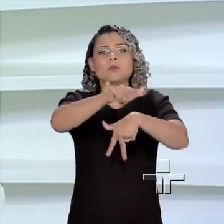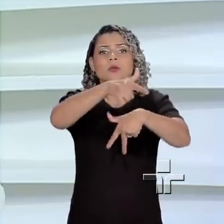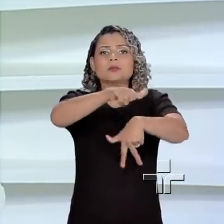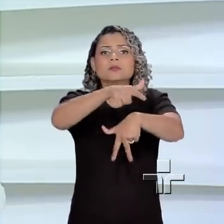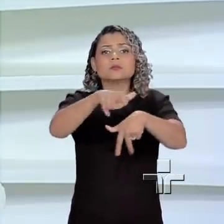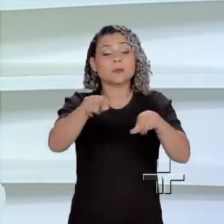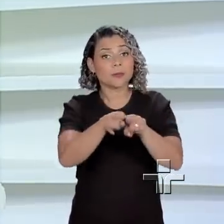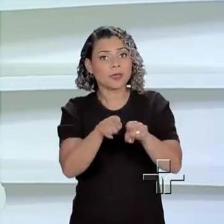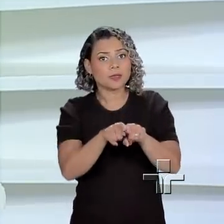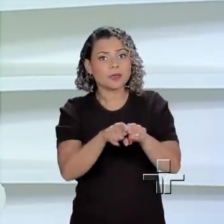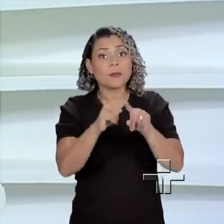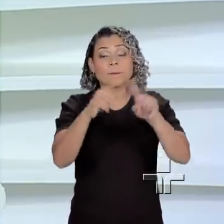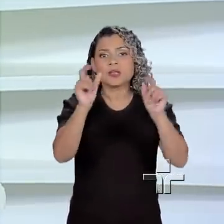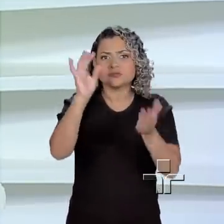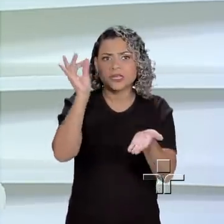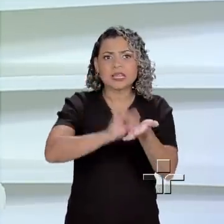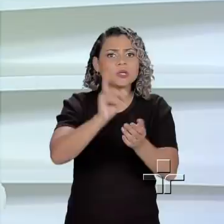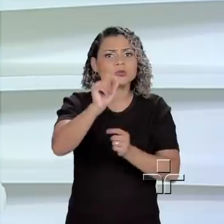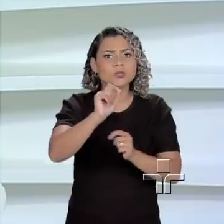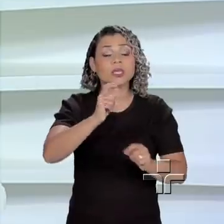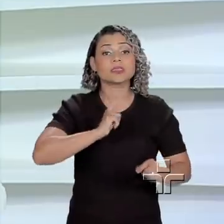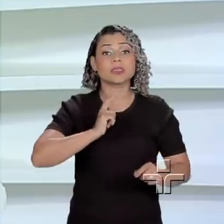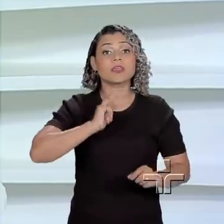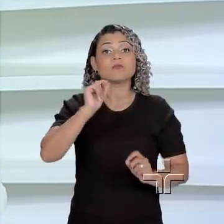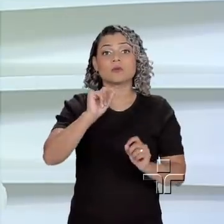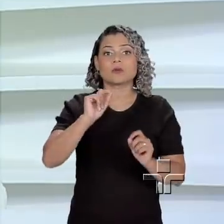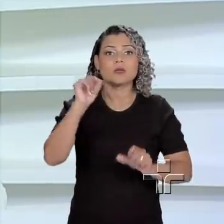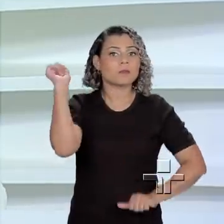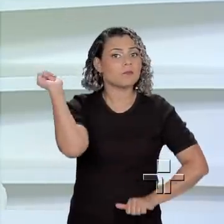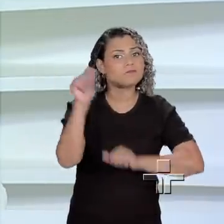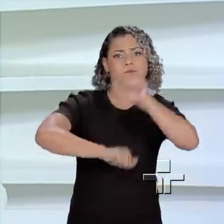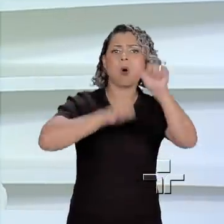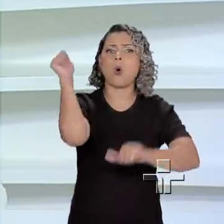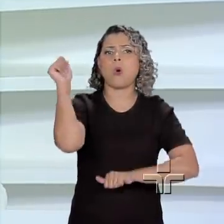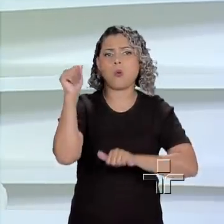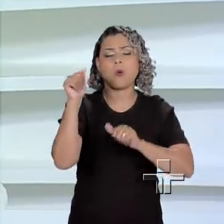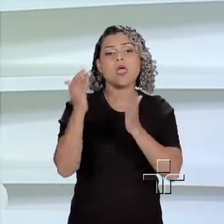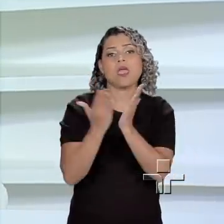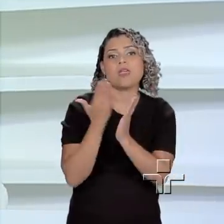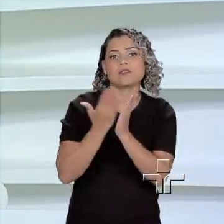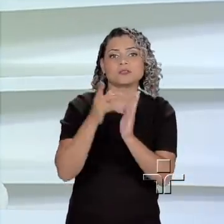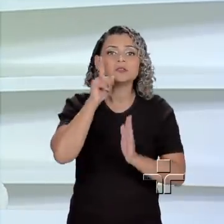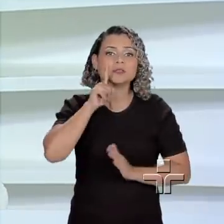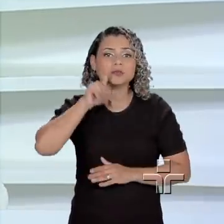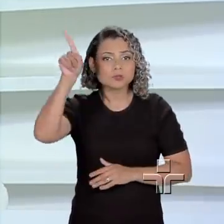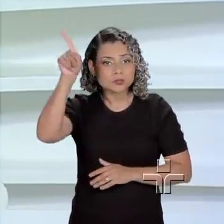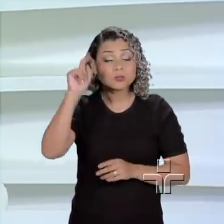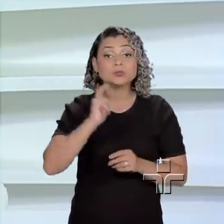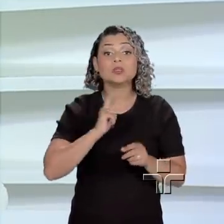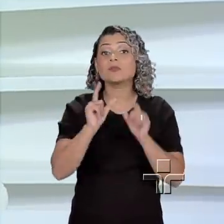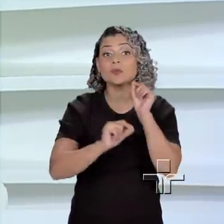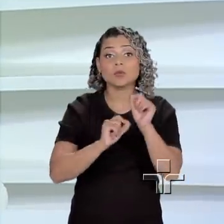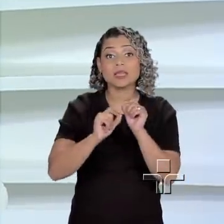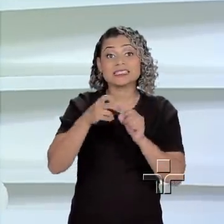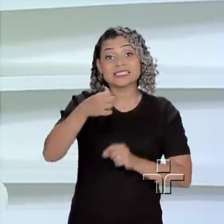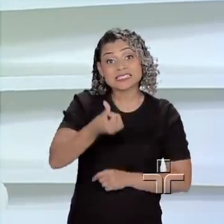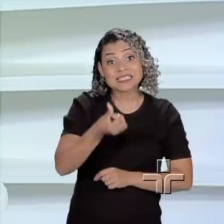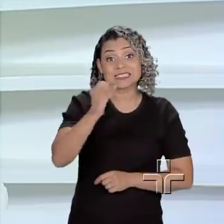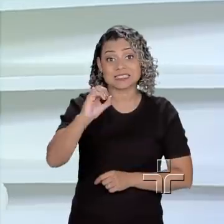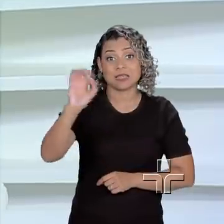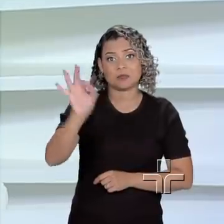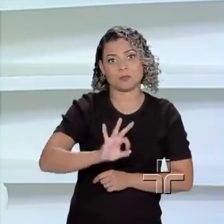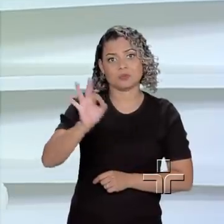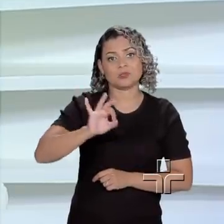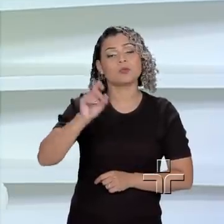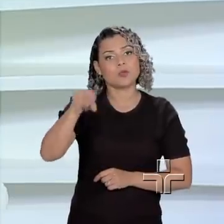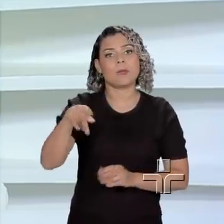Times, eles passaram por uma transformação muito grande. Tem uma matéria bem interessante agora que 60% do faturamento deles já vem de